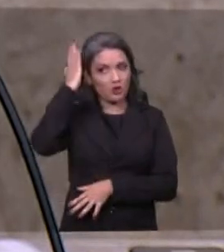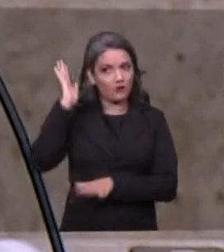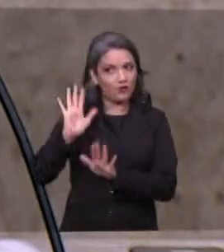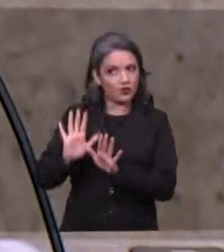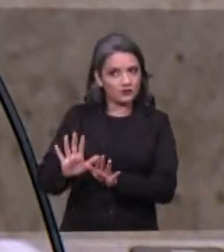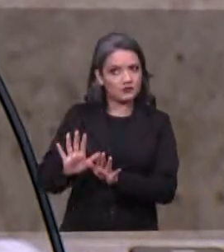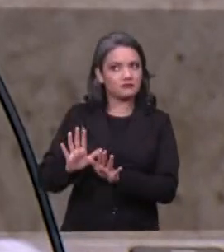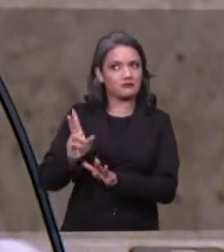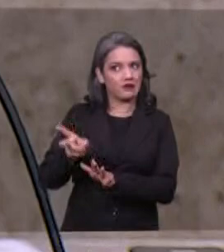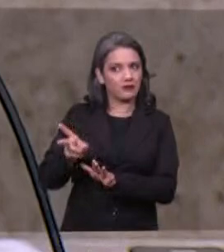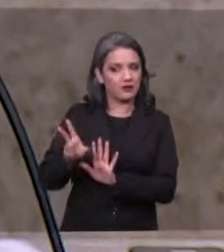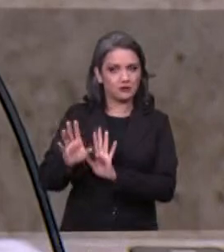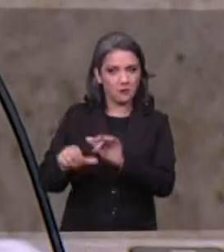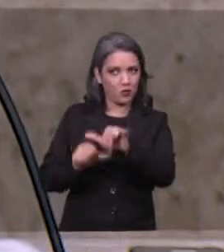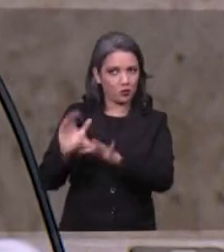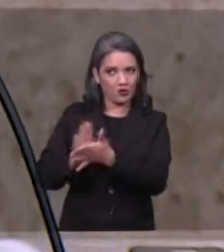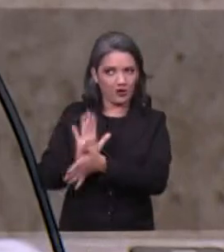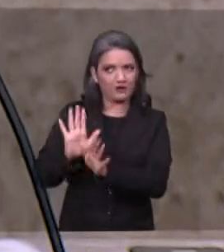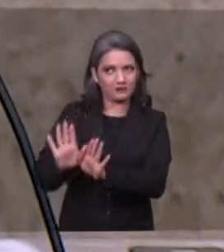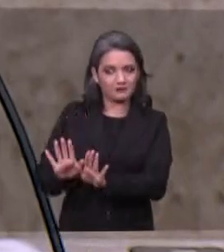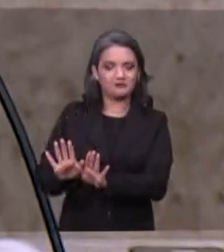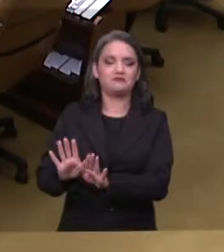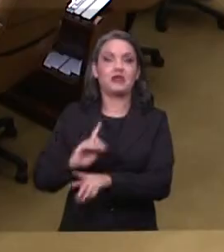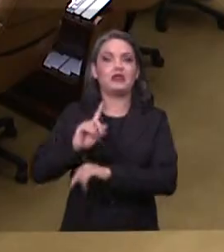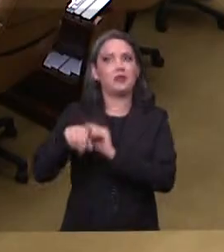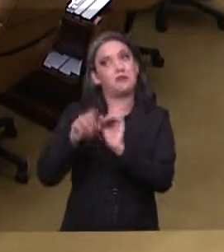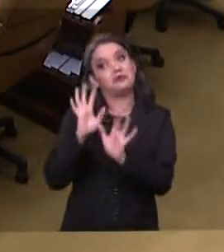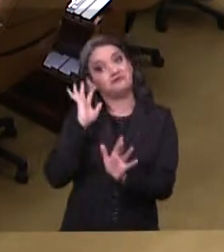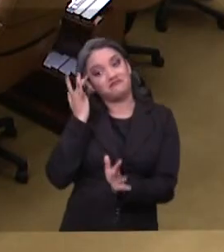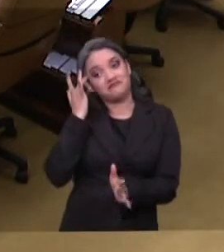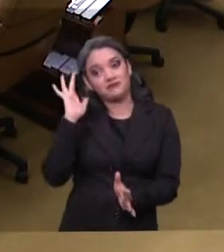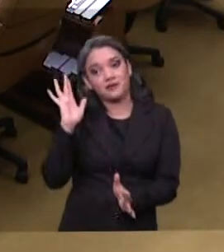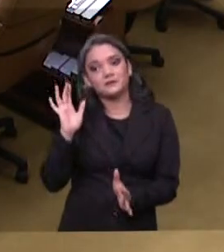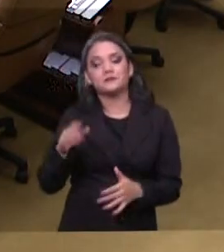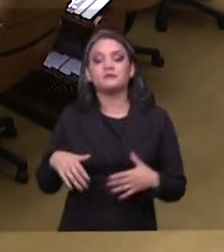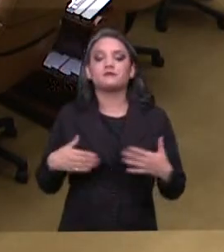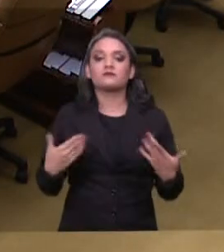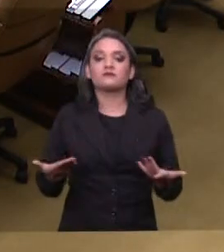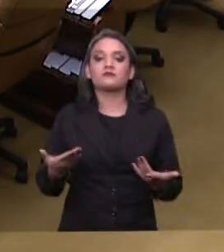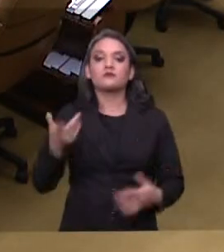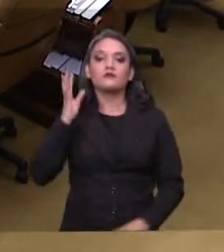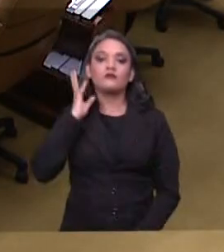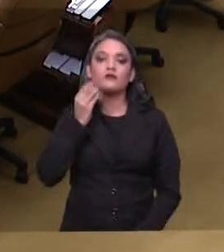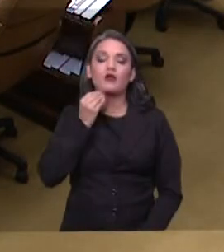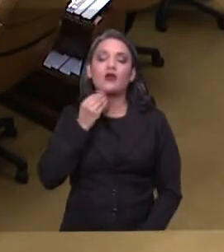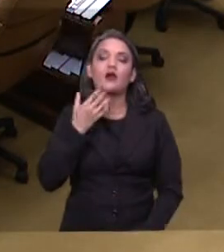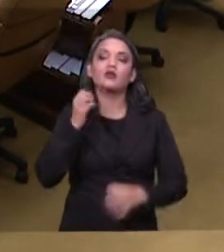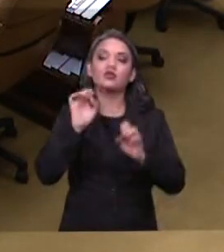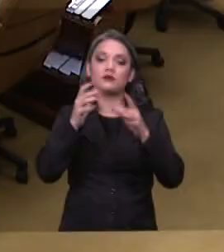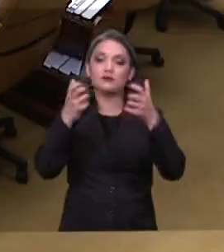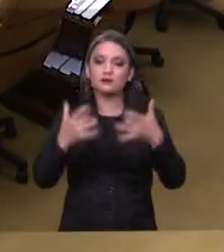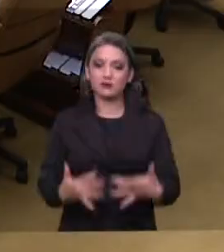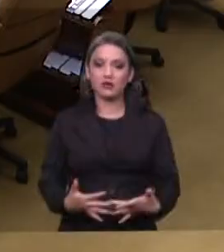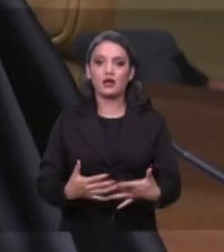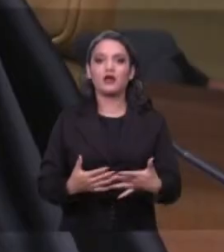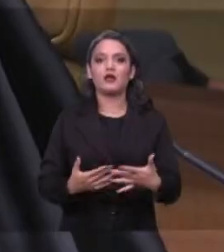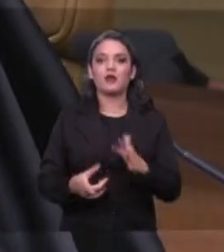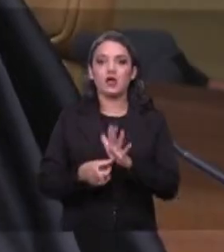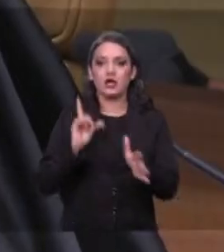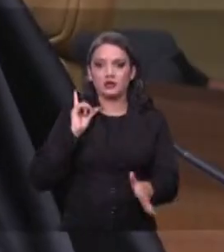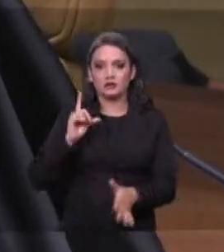por hora. E só para esclarecer, senhora presidente, quanto àquele ponto que o ministro André, eu disse que estaria